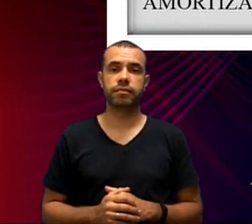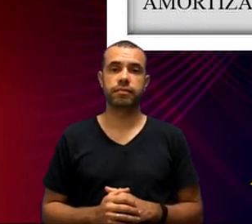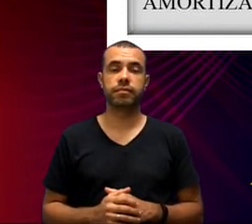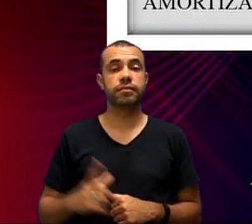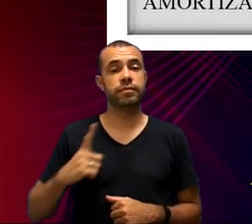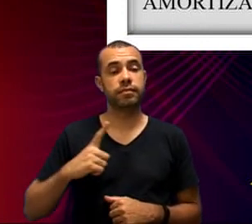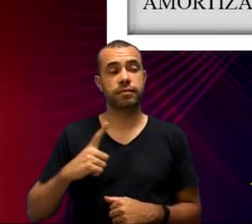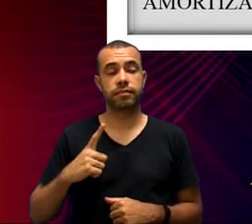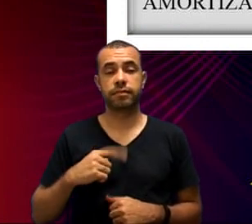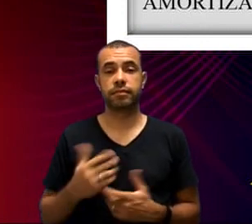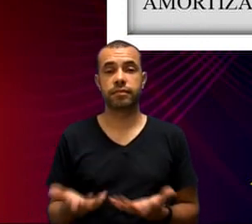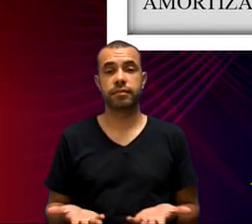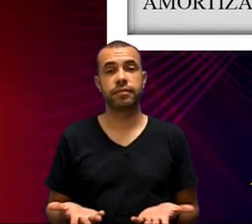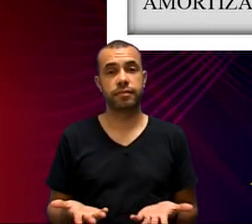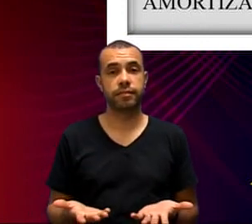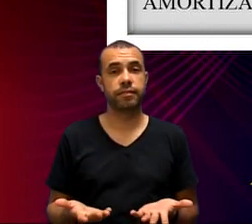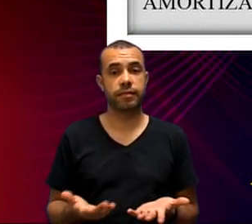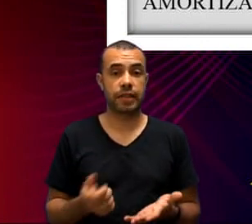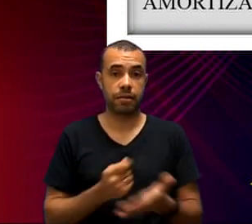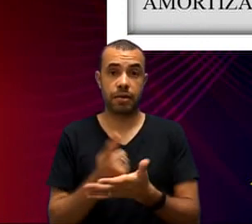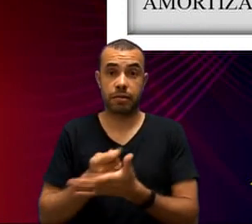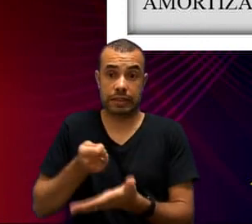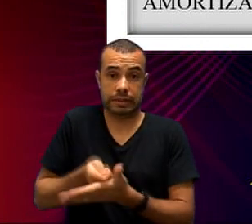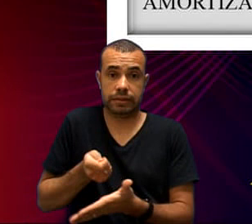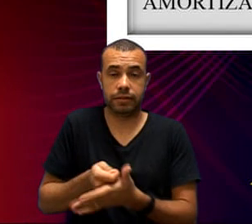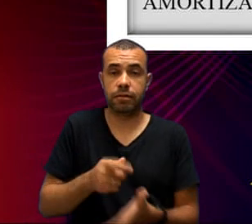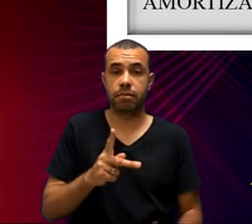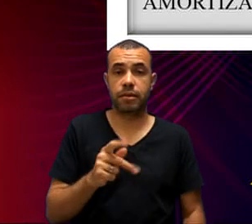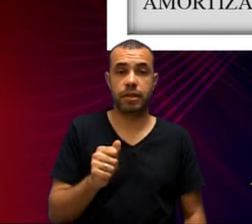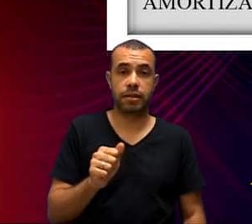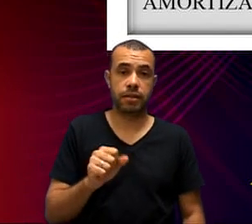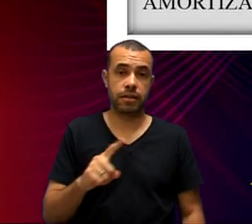Daí nós temos aqui também despesa obrigatória, o PASEP, de